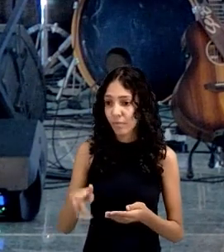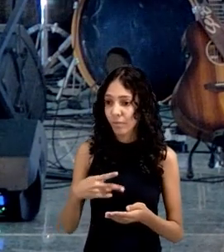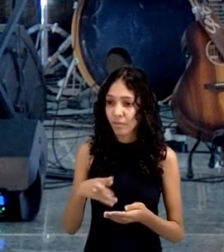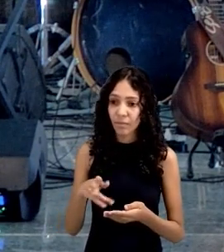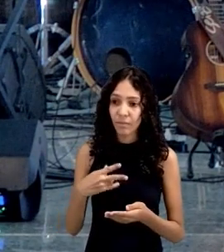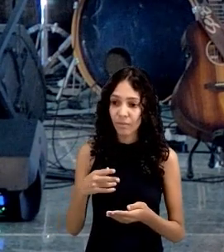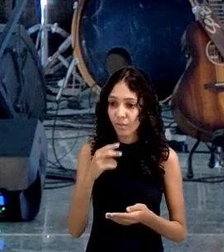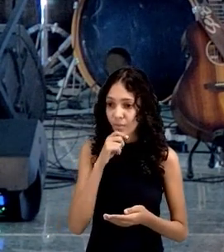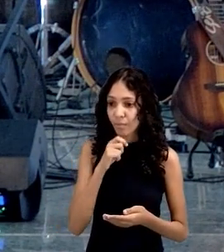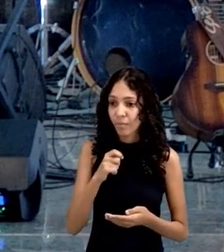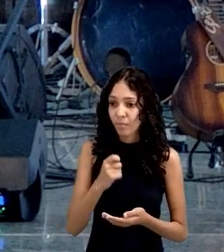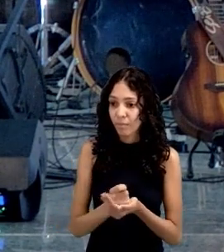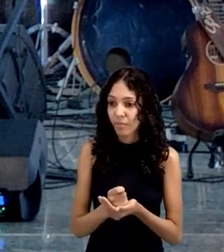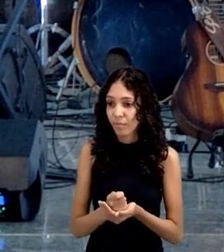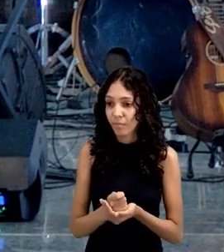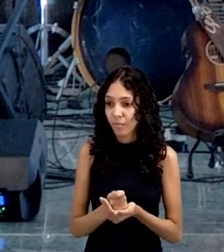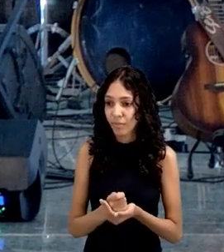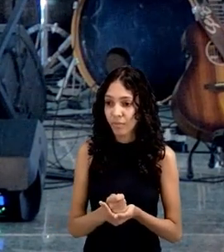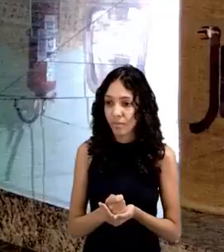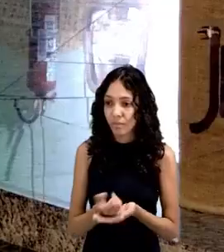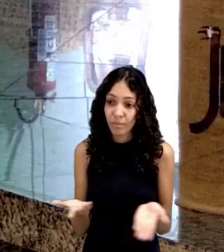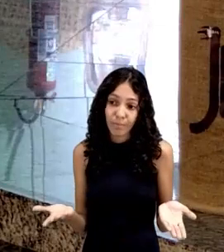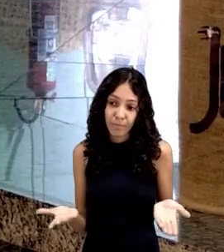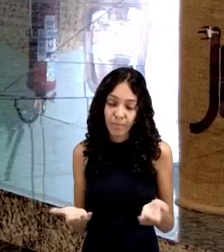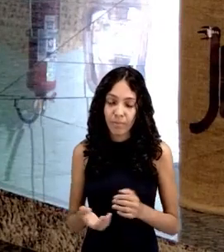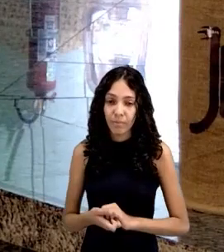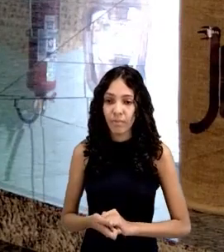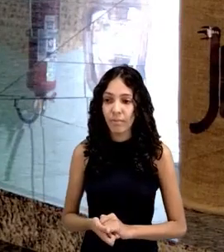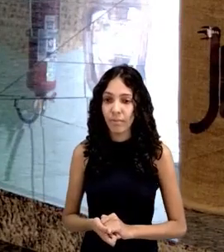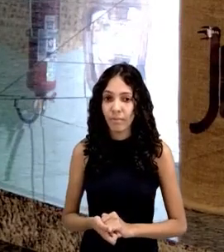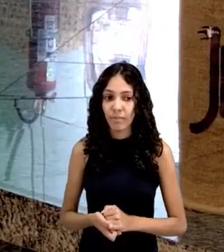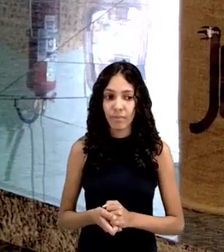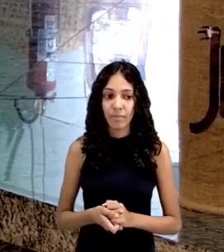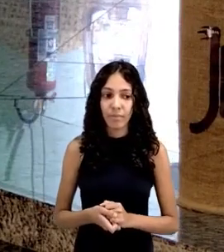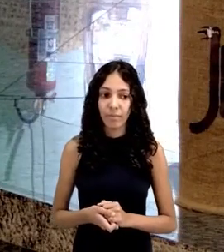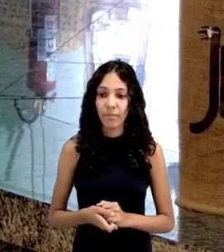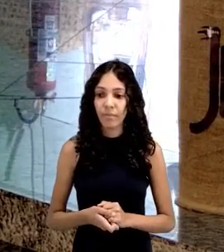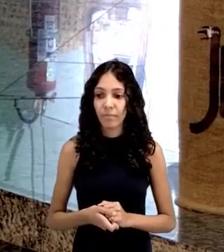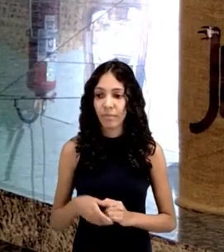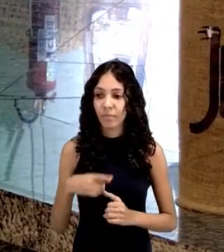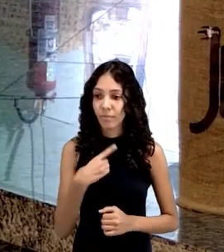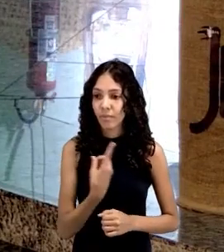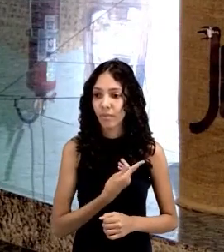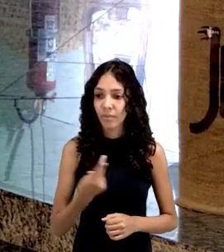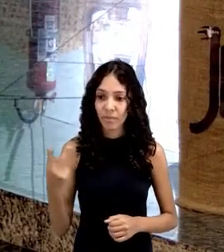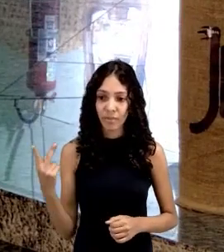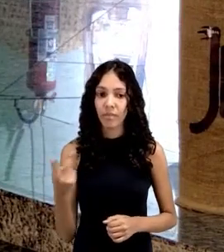Os nossos valores precisam vir do que o nosso Senhor Jesus ensinou.